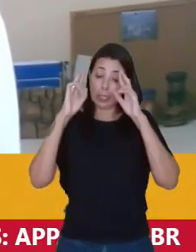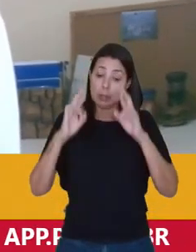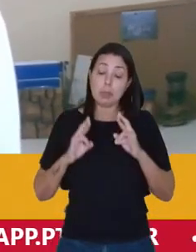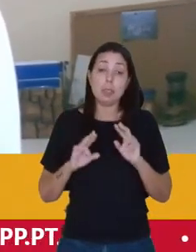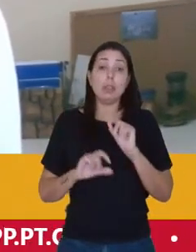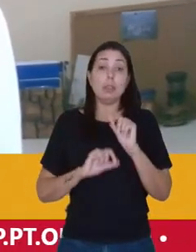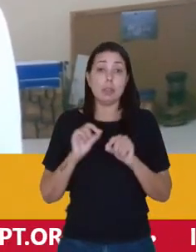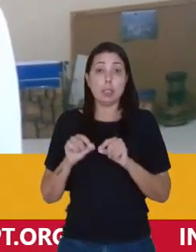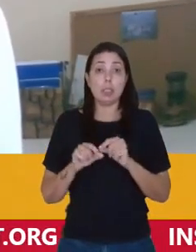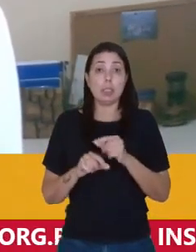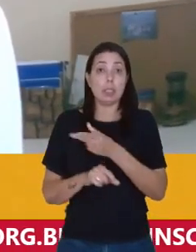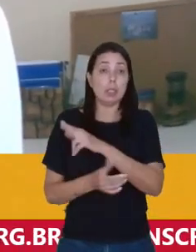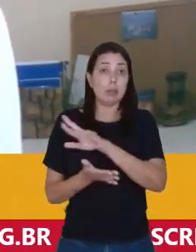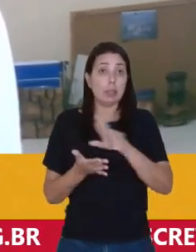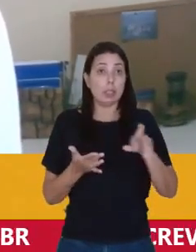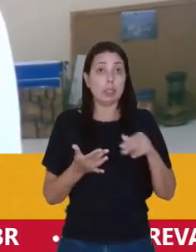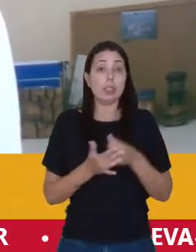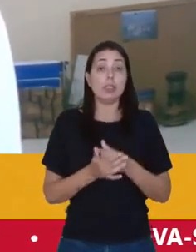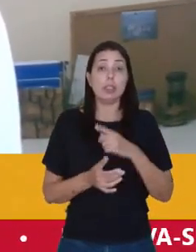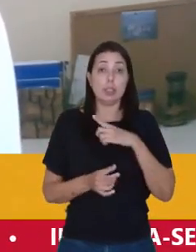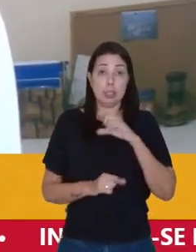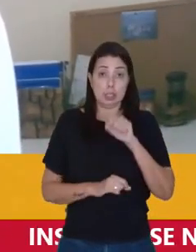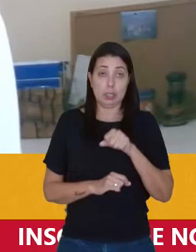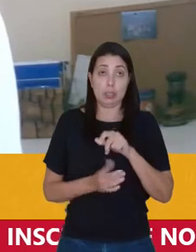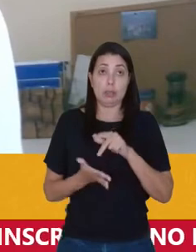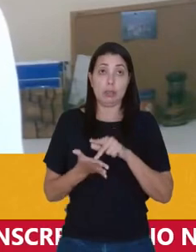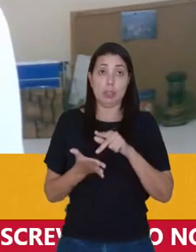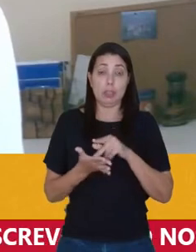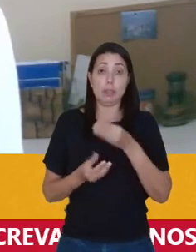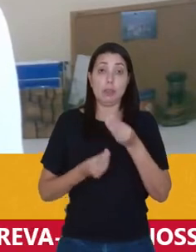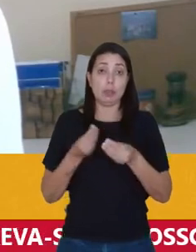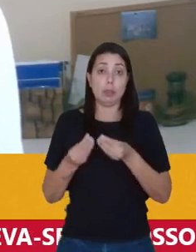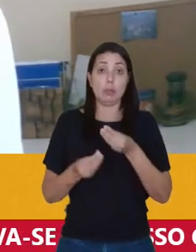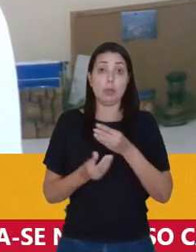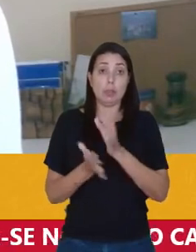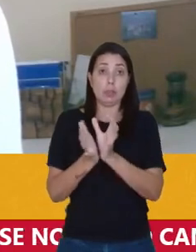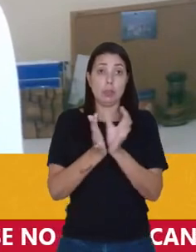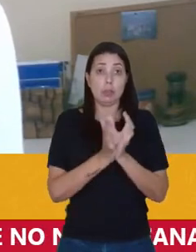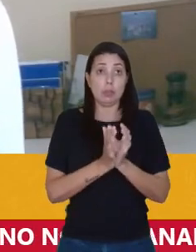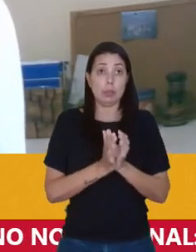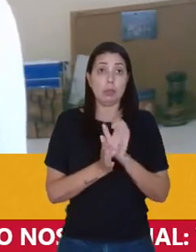também essa pluralidade de formas de existir com esses grupos.